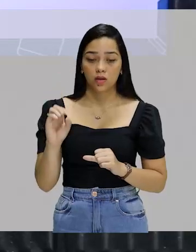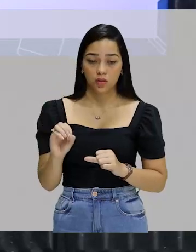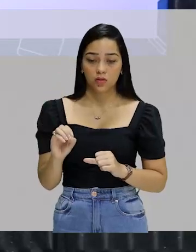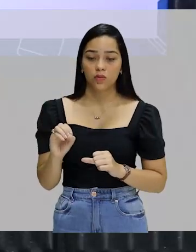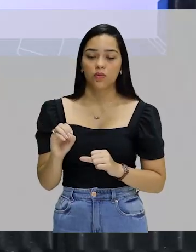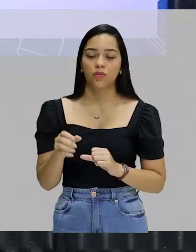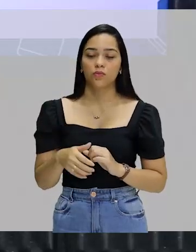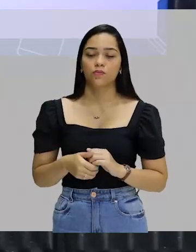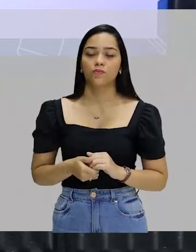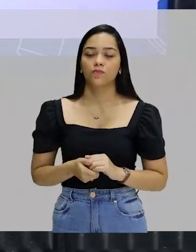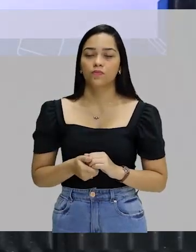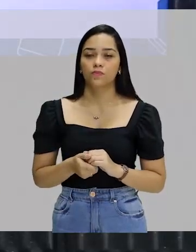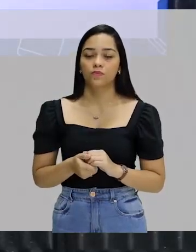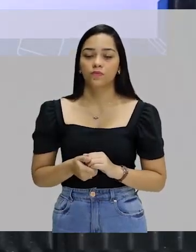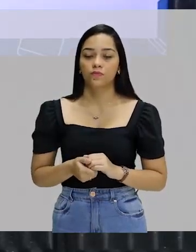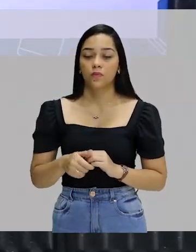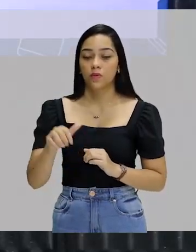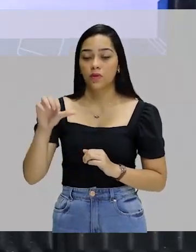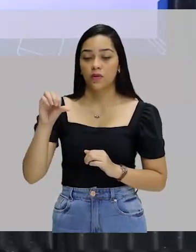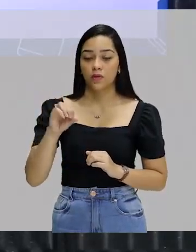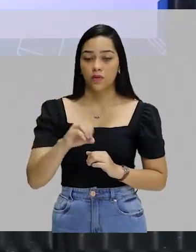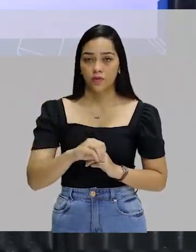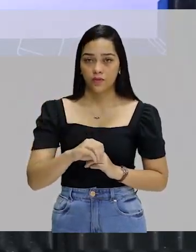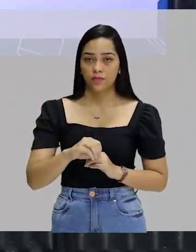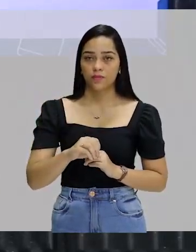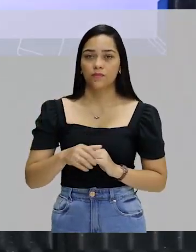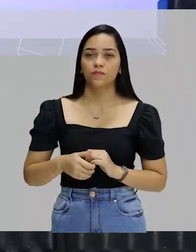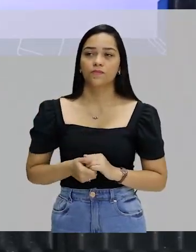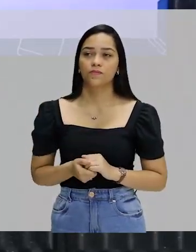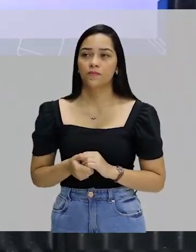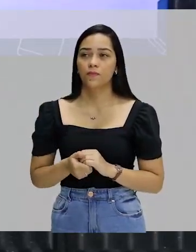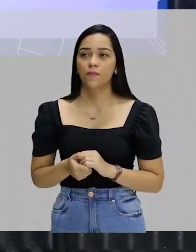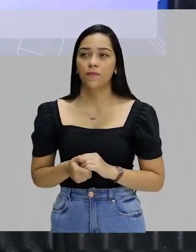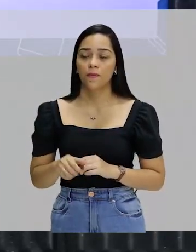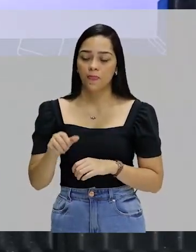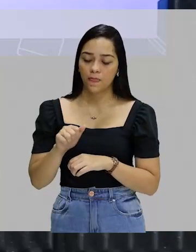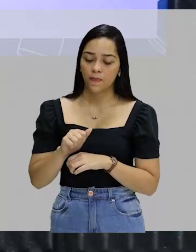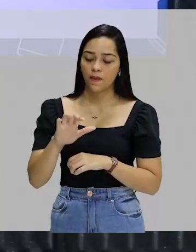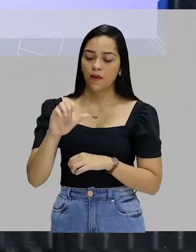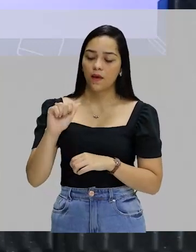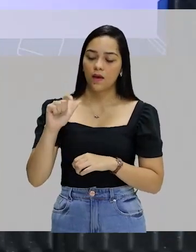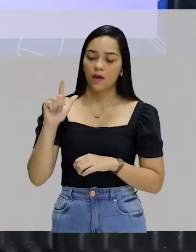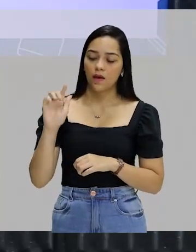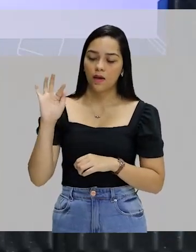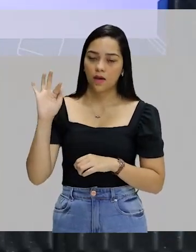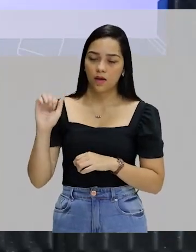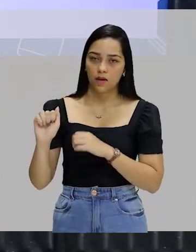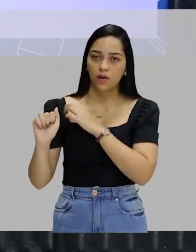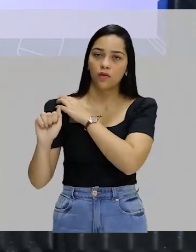número atômico 90. Olha só, quando ele emitiu a partícula alfa